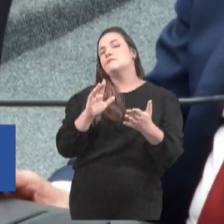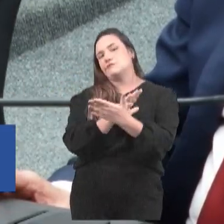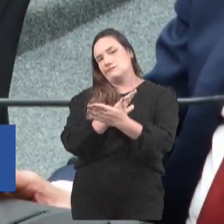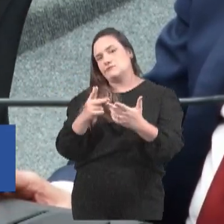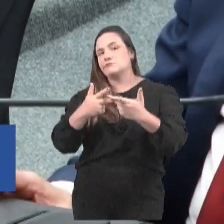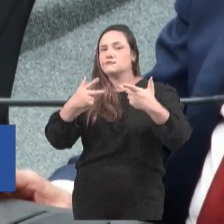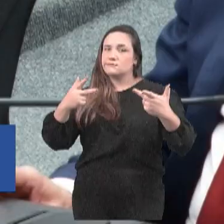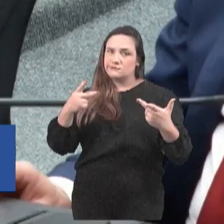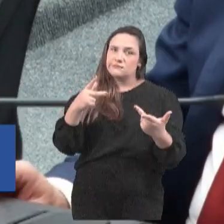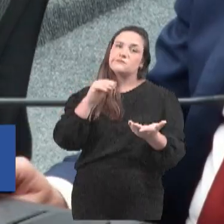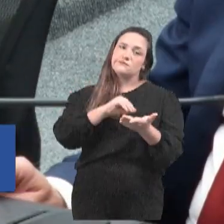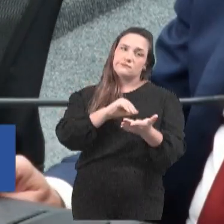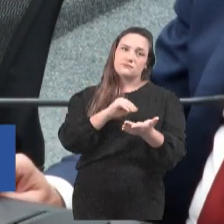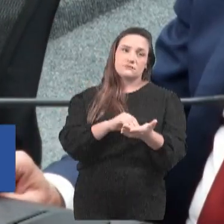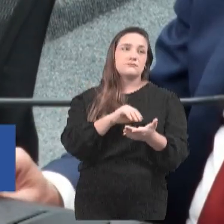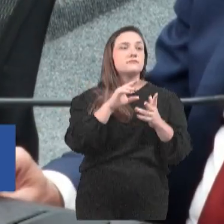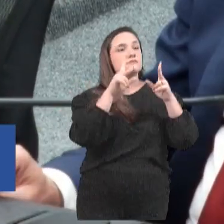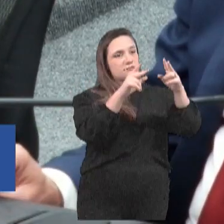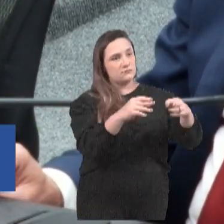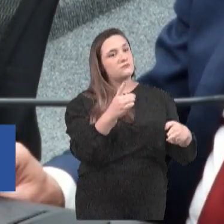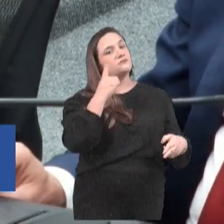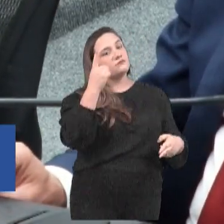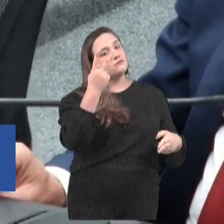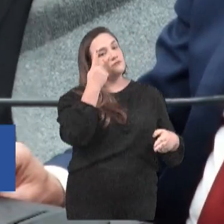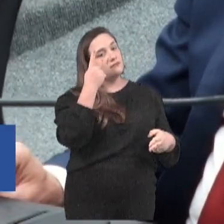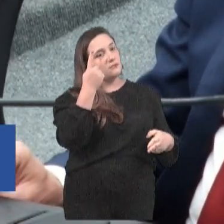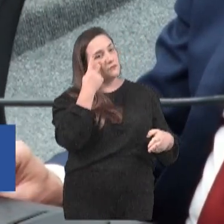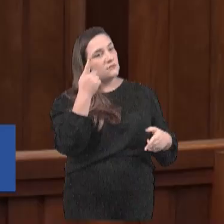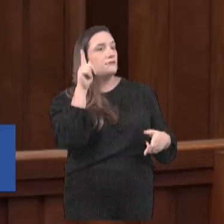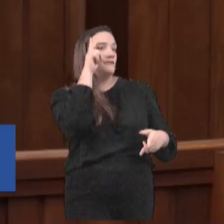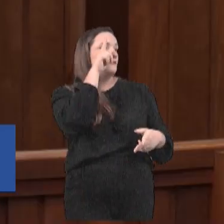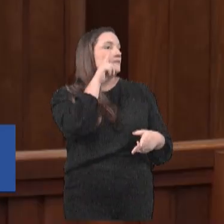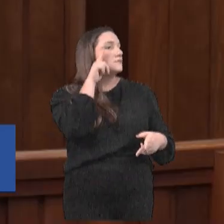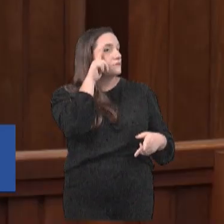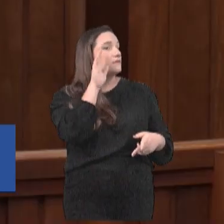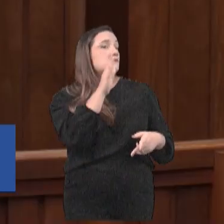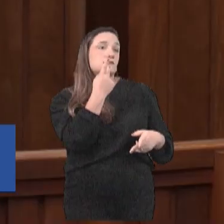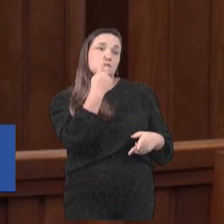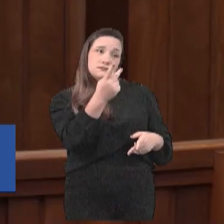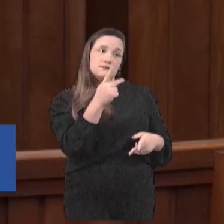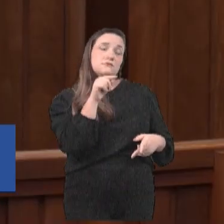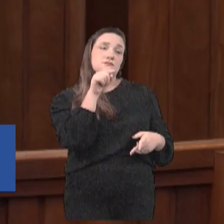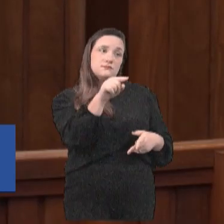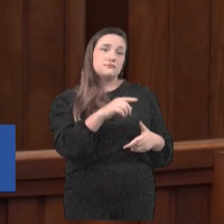que Pedro Kemp, Gleice e meus parceiros da bancada fazem, e que